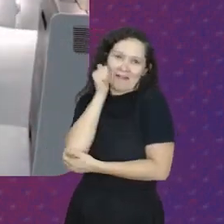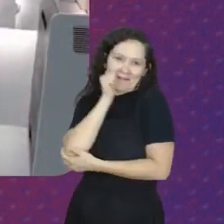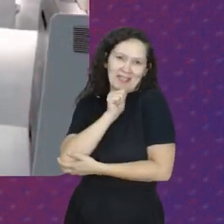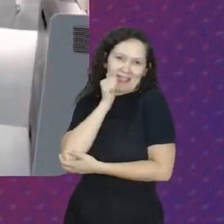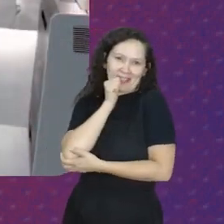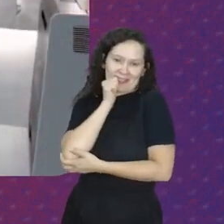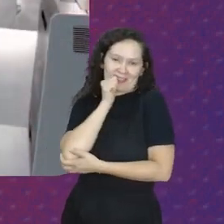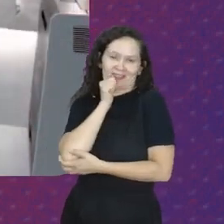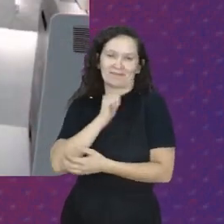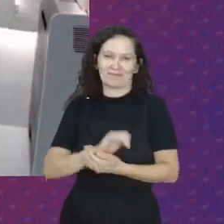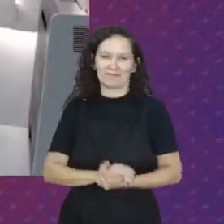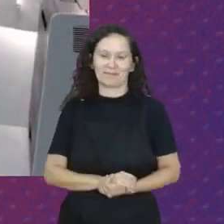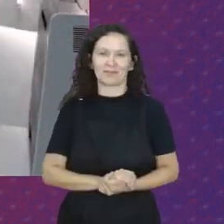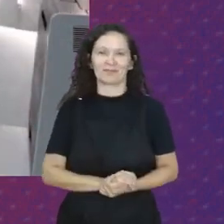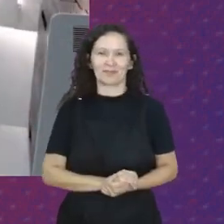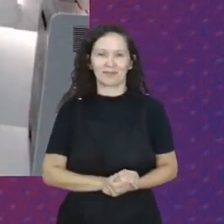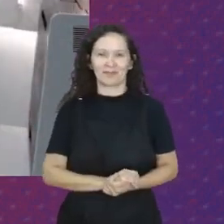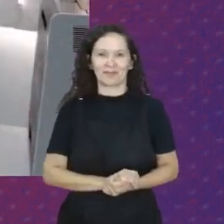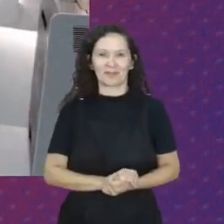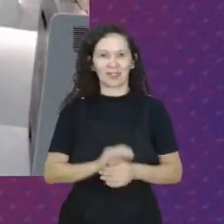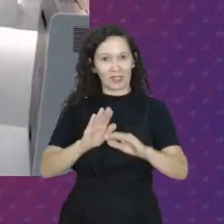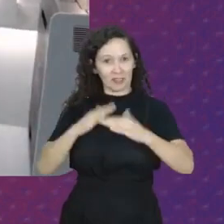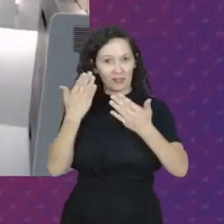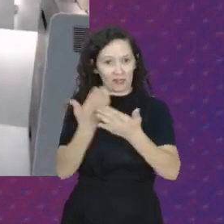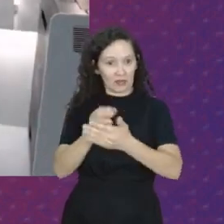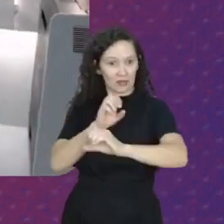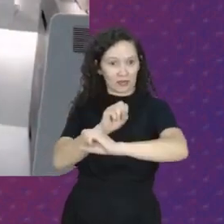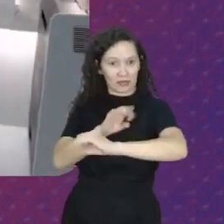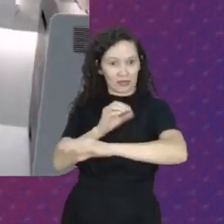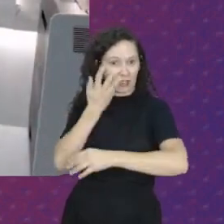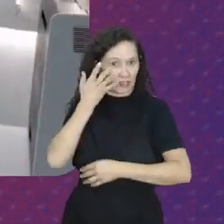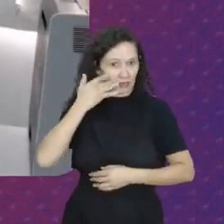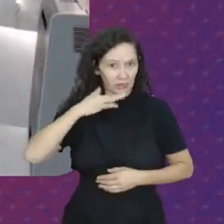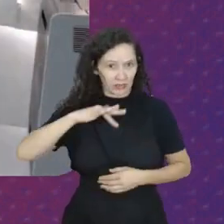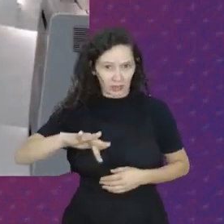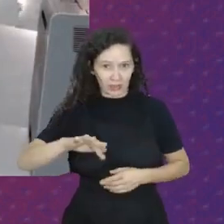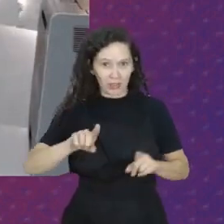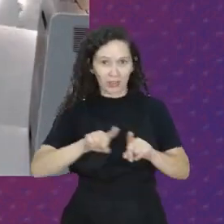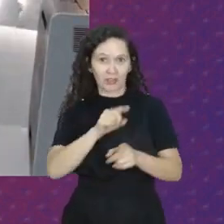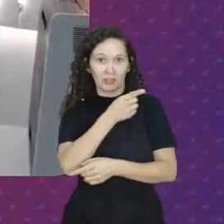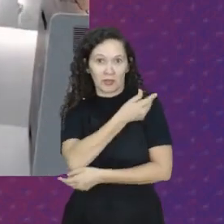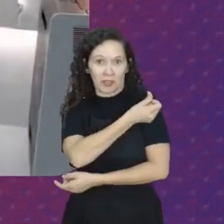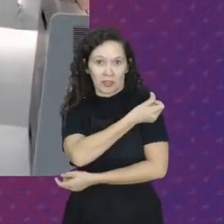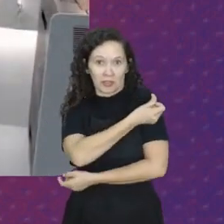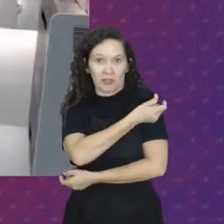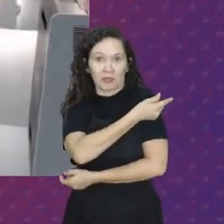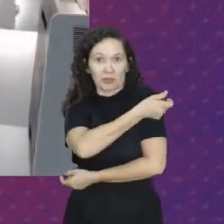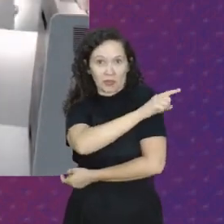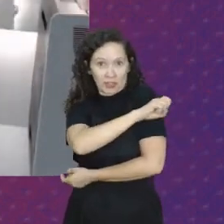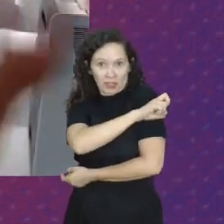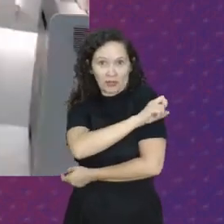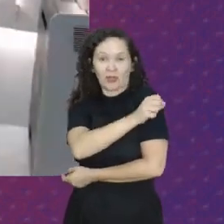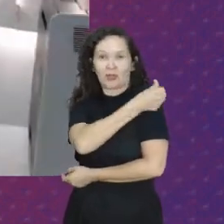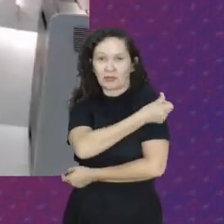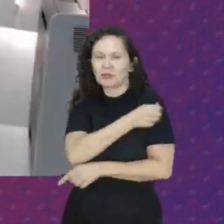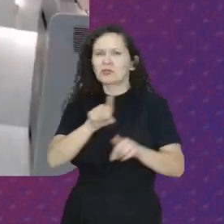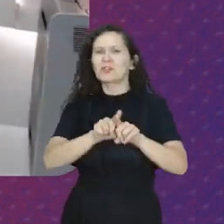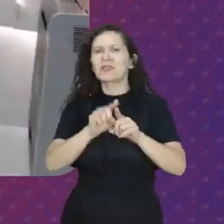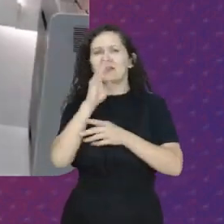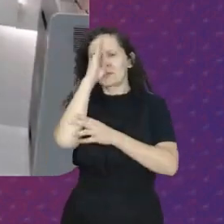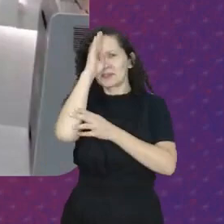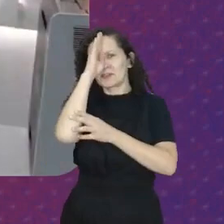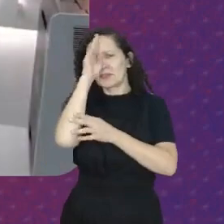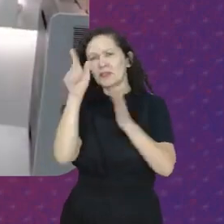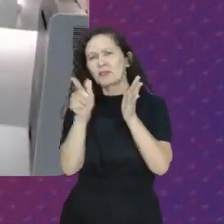né? Então, essas escolas de educação infantil e dos anos iniciais são